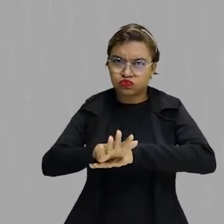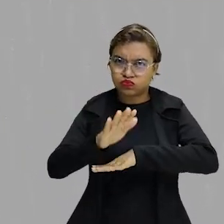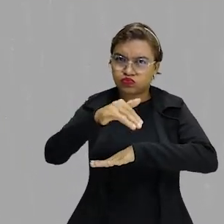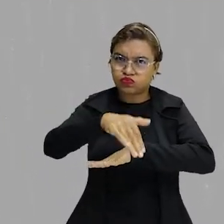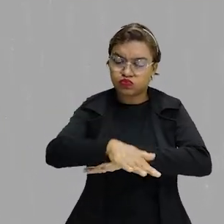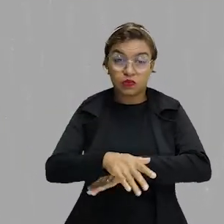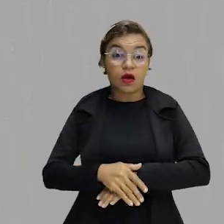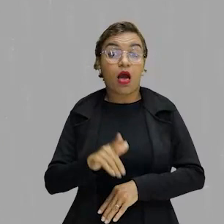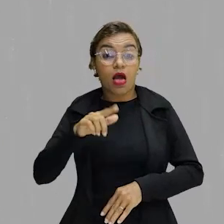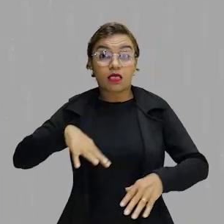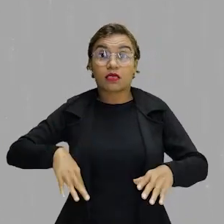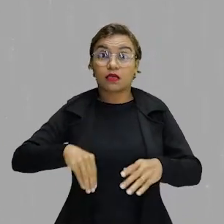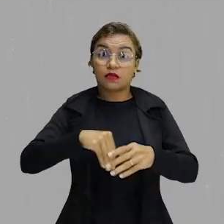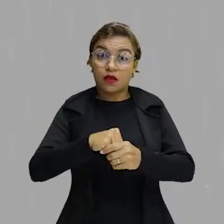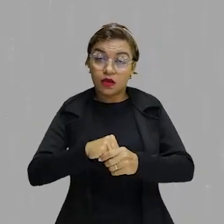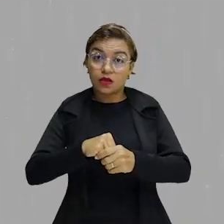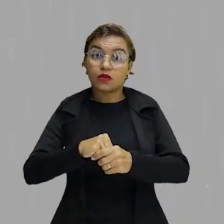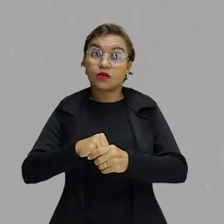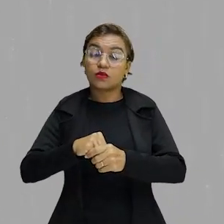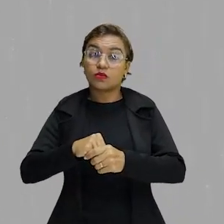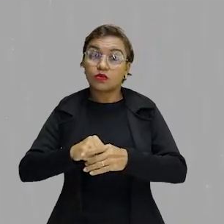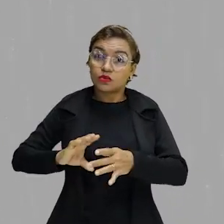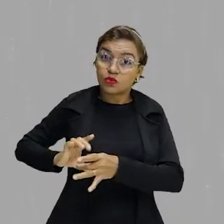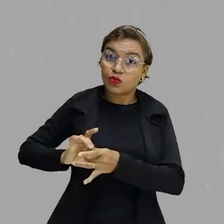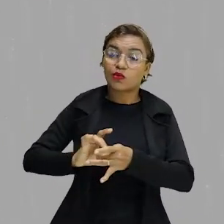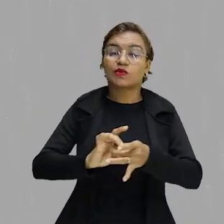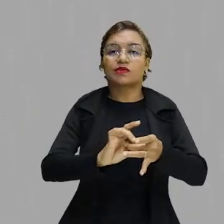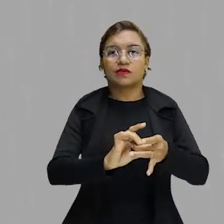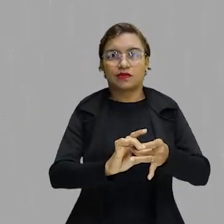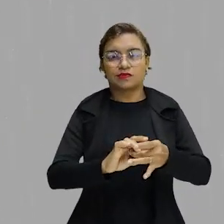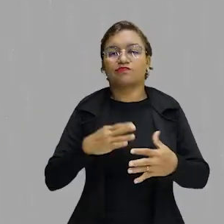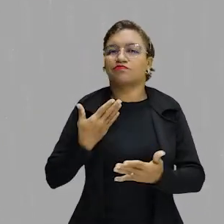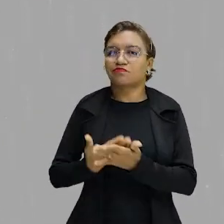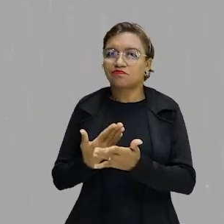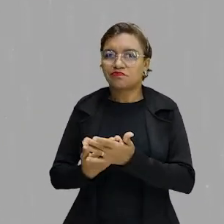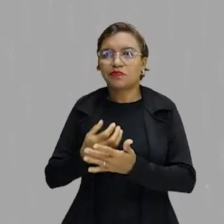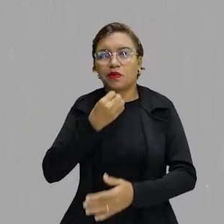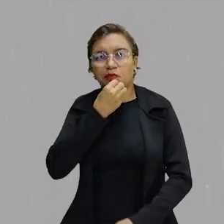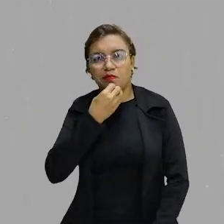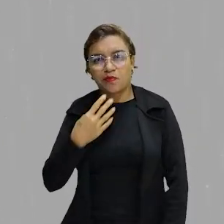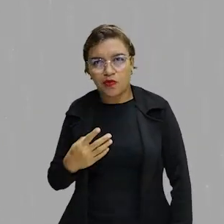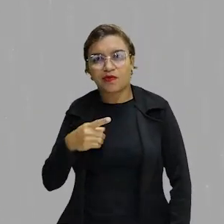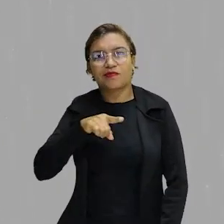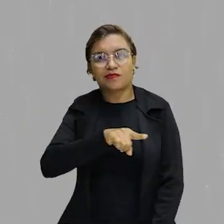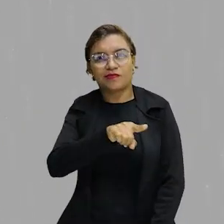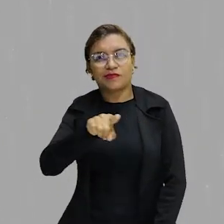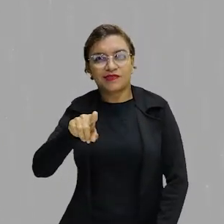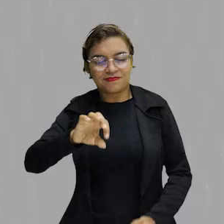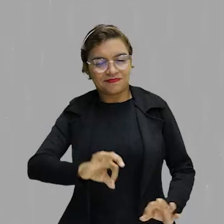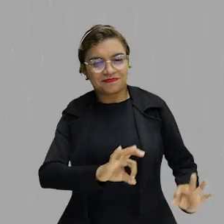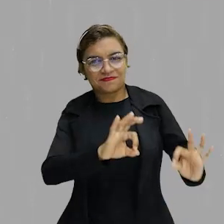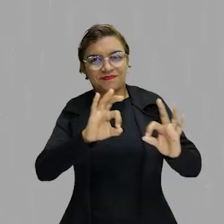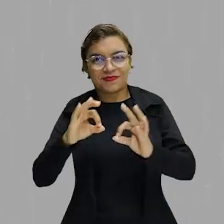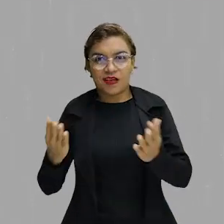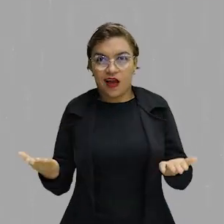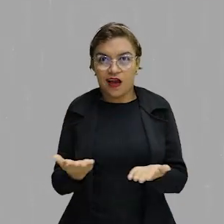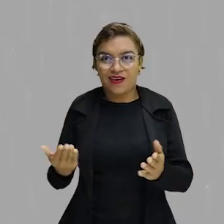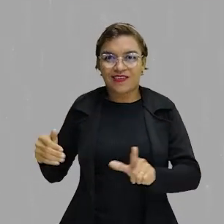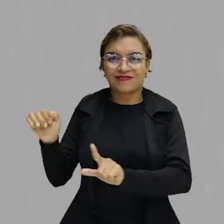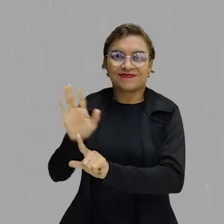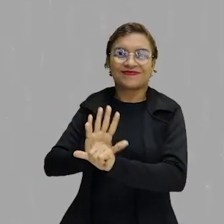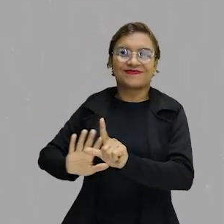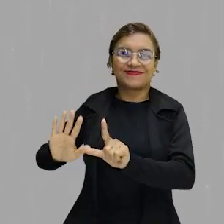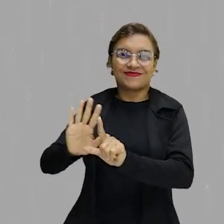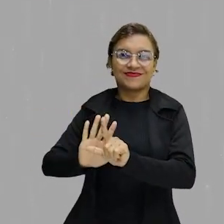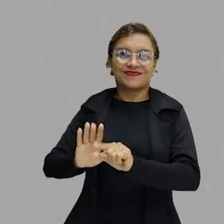desta lógica, dentro desse conteúdo. Então é uma aula aí show de bola para ti que está nos acompanhando aqui na plataforma Gonçalves